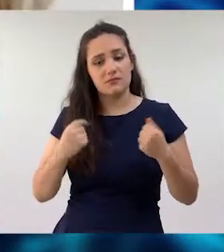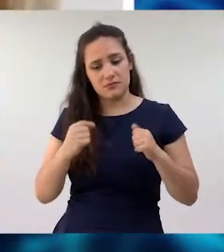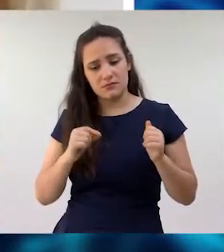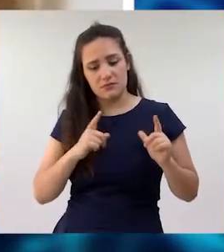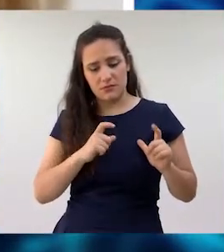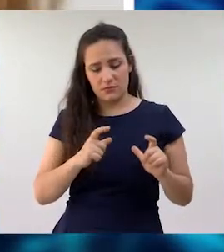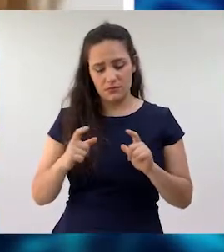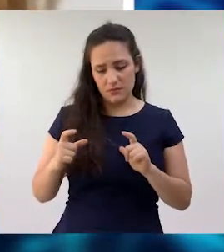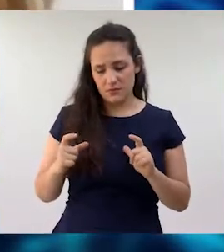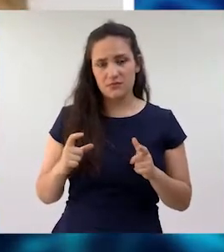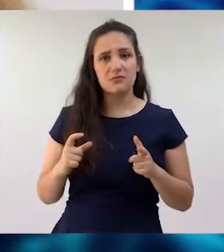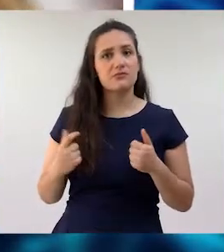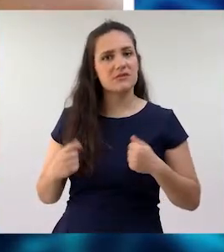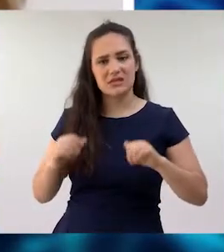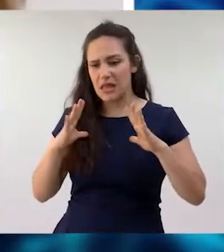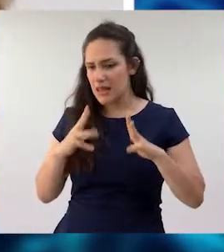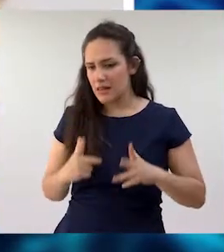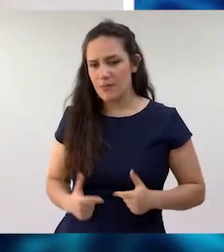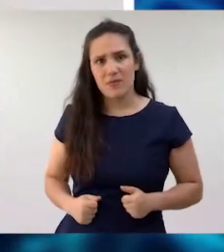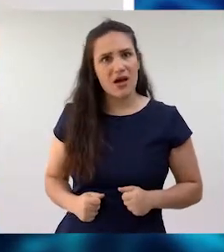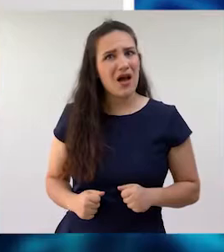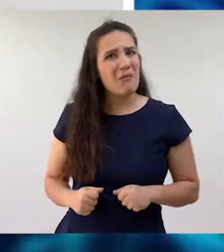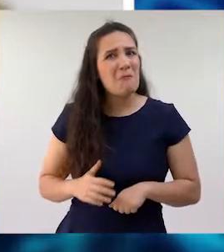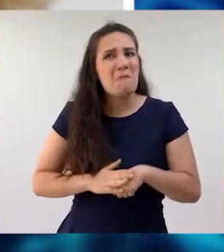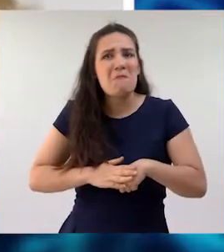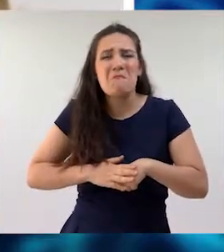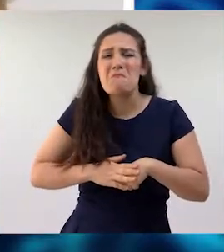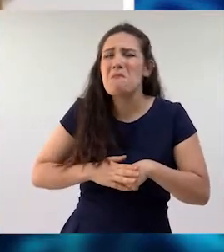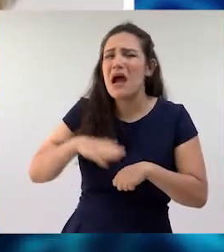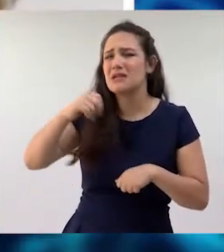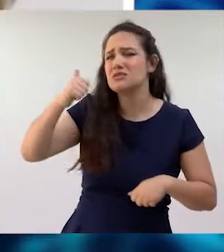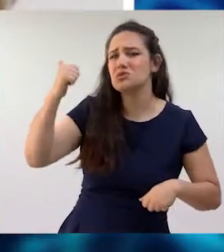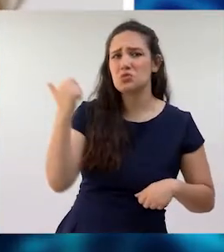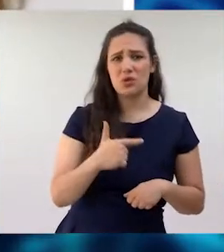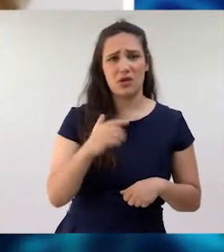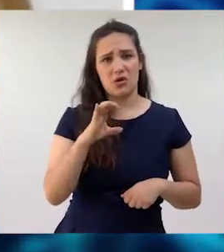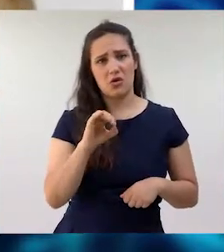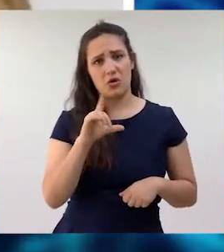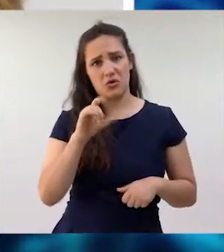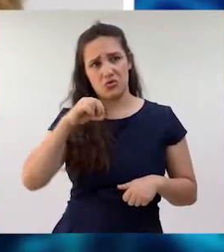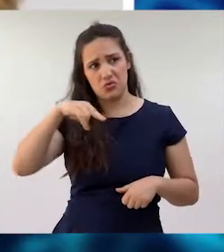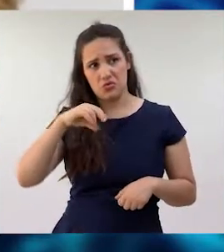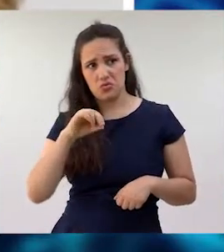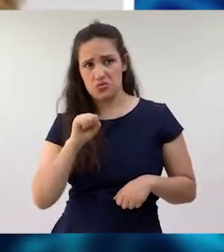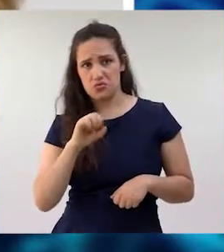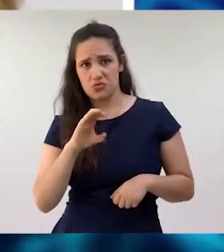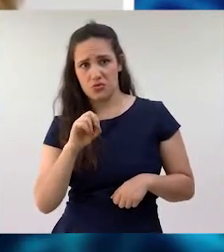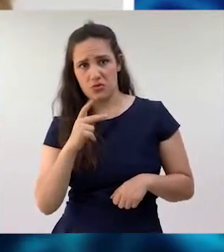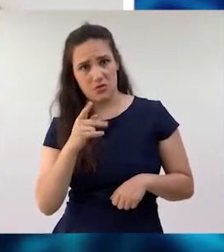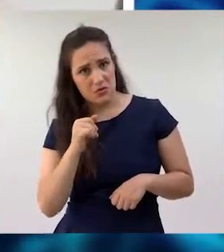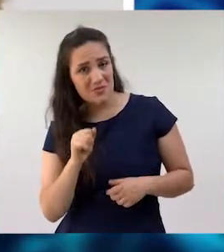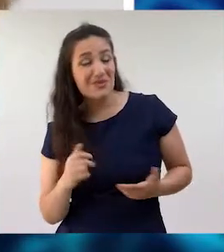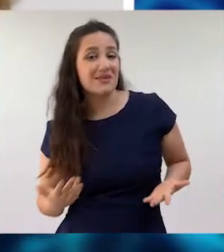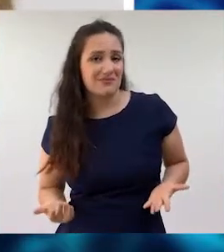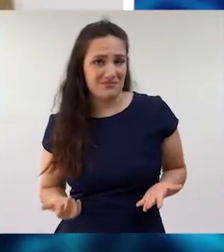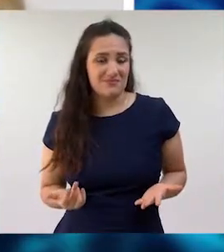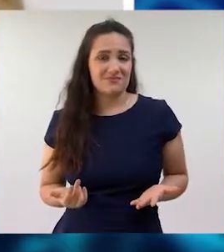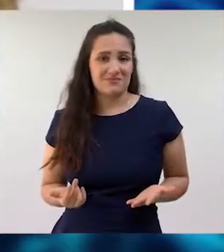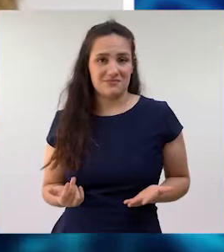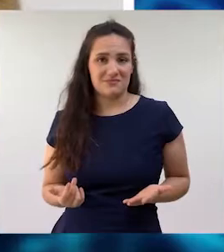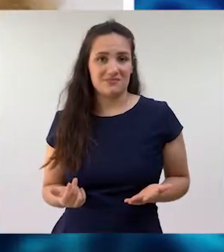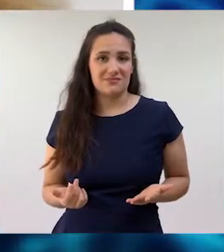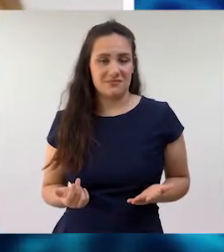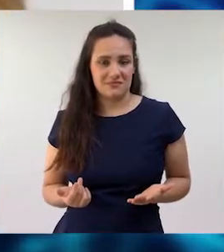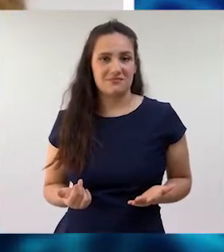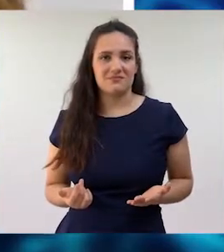fotografar fezes. Se eu entro numa tomografia para olhar especificamente o intestino, eu tenho que estar com o